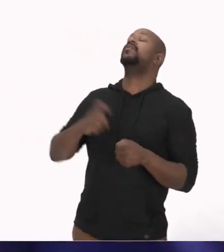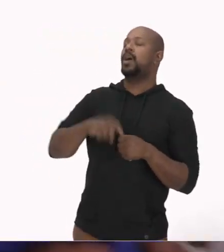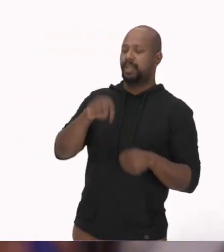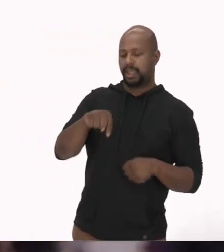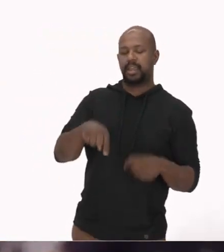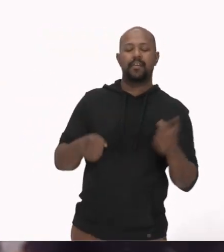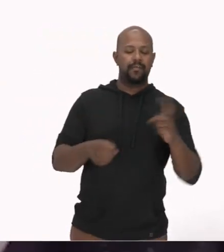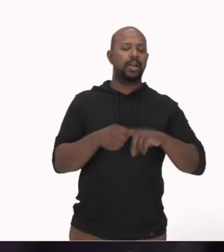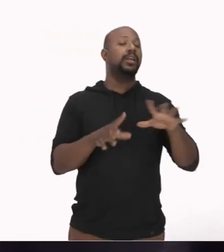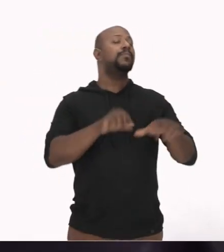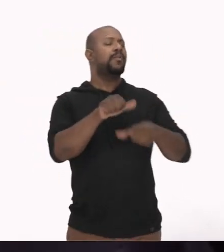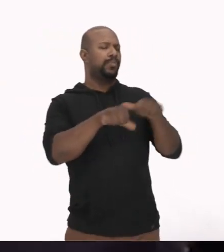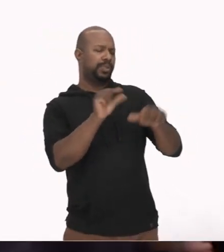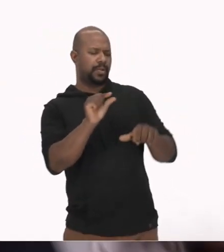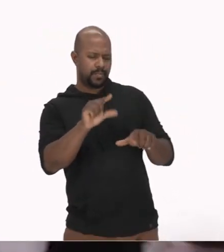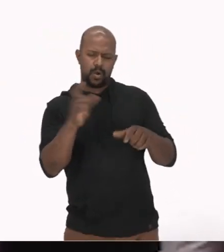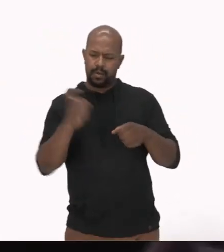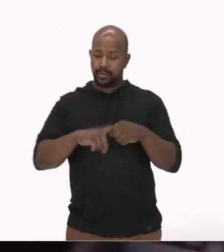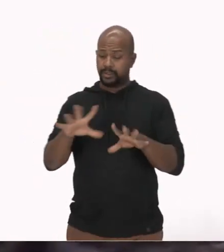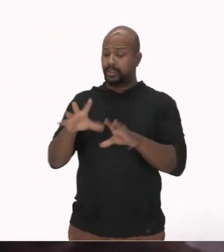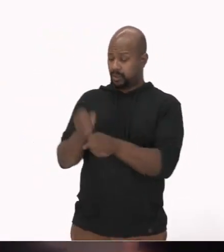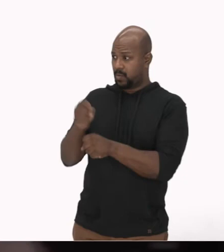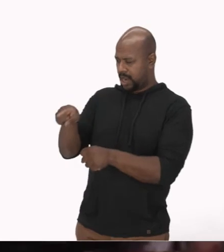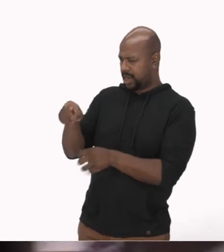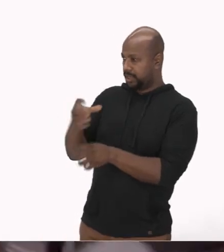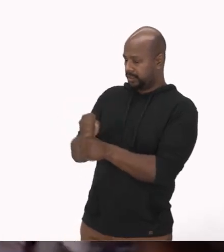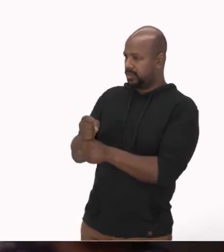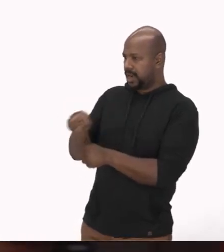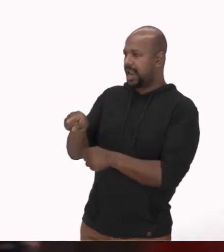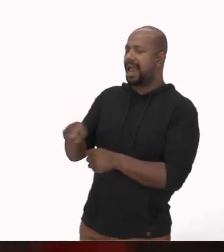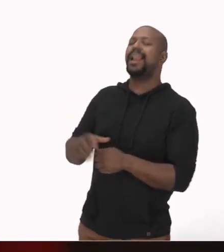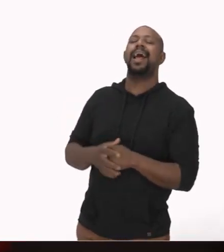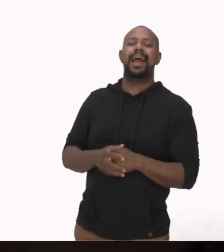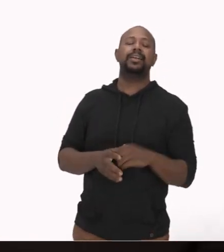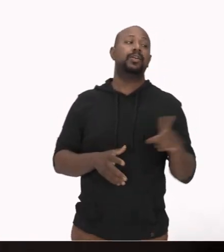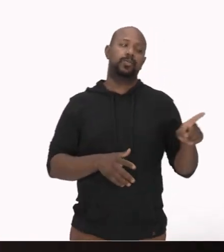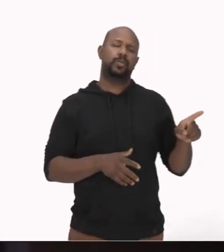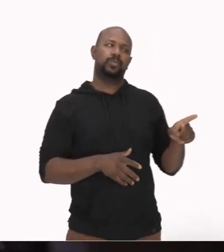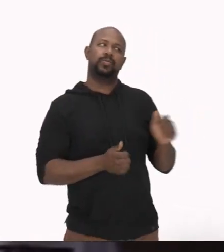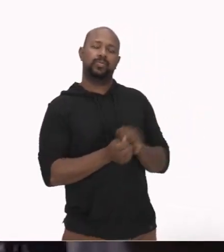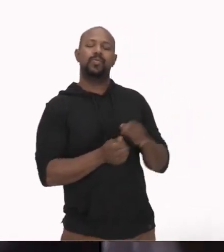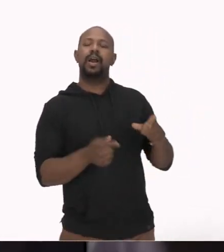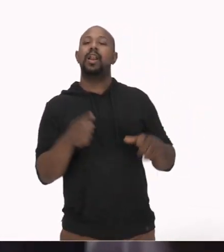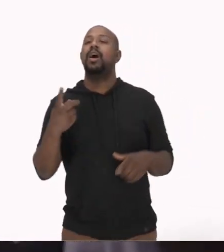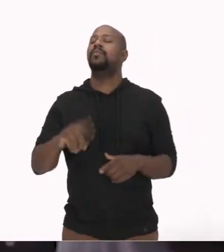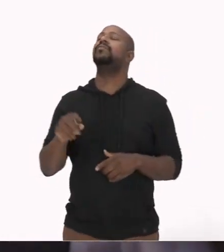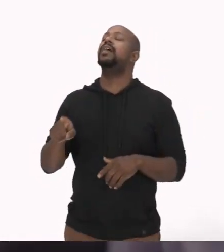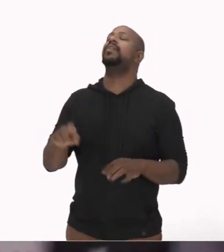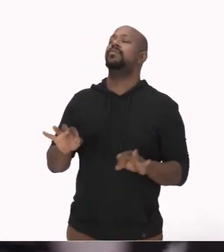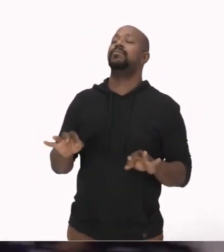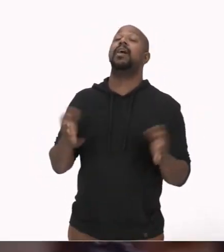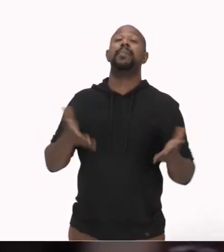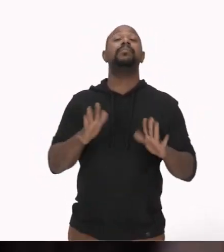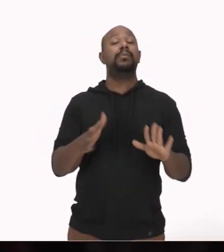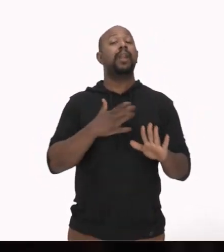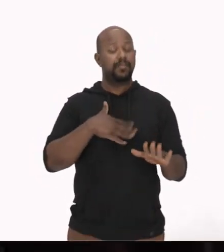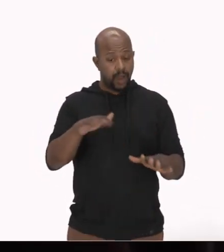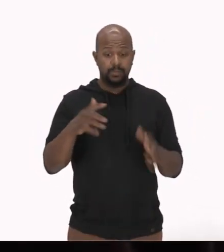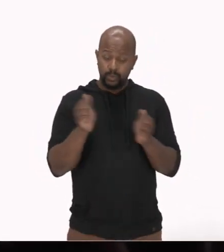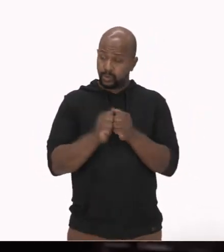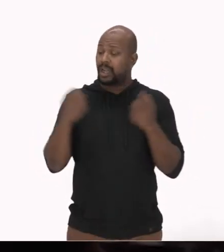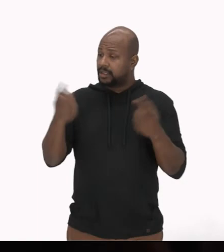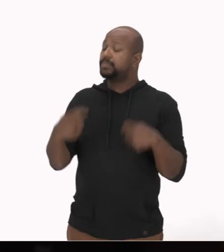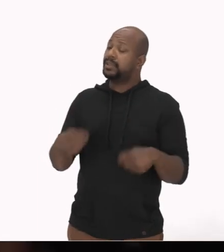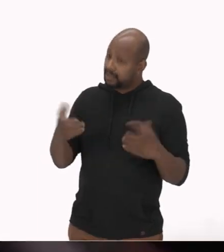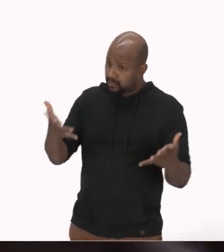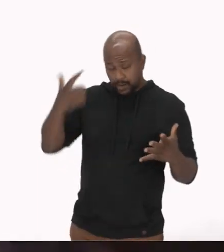Volta aqui desse lado aqui, volta aqui, vamos mudar um pouco a roupa, segura nele aqui. Eu vou junto com ele, pode. Vamos